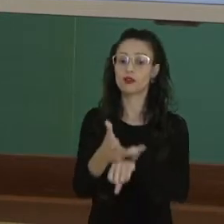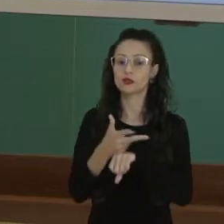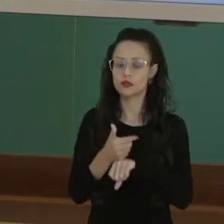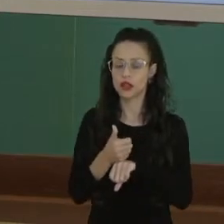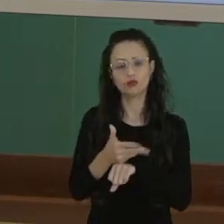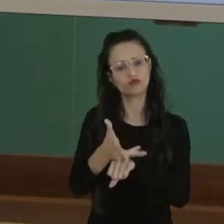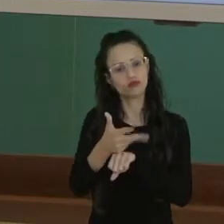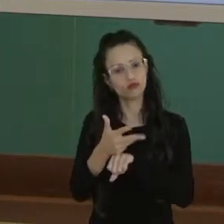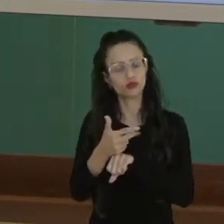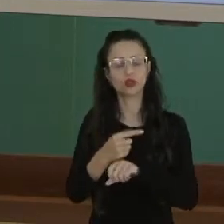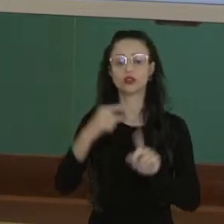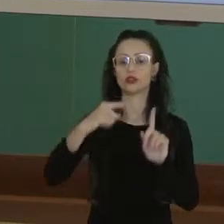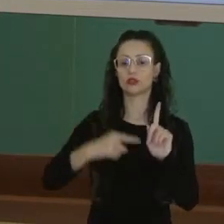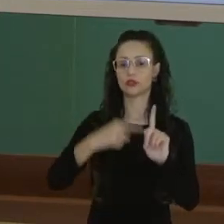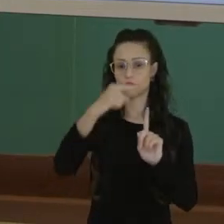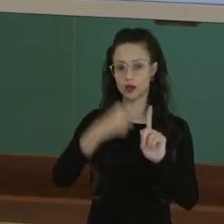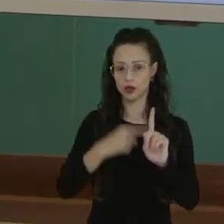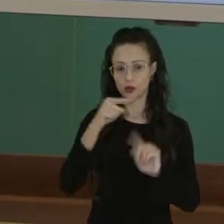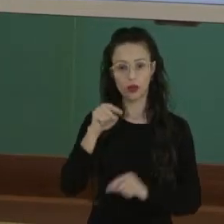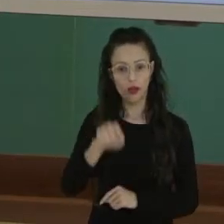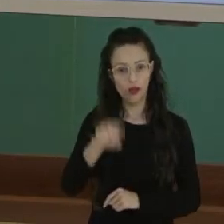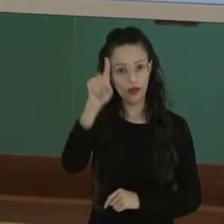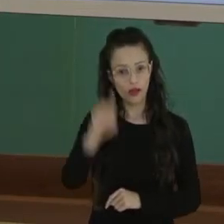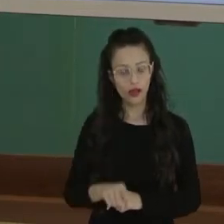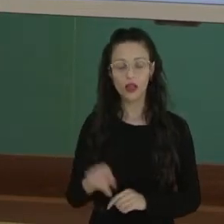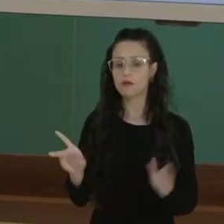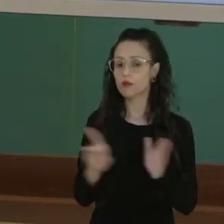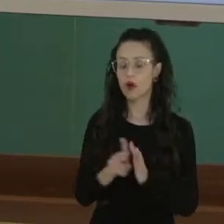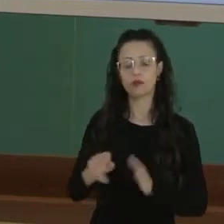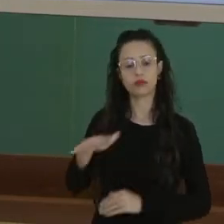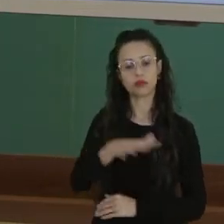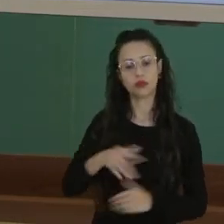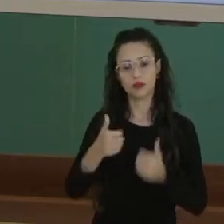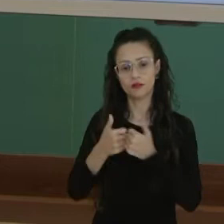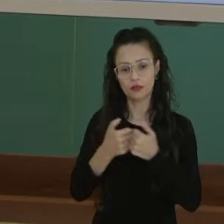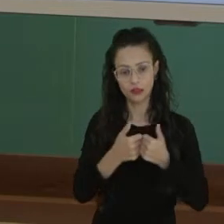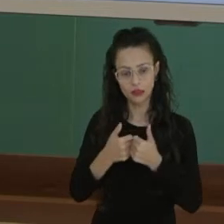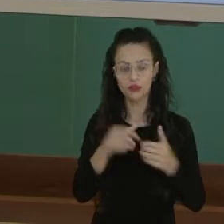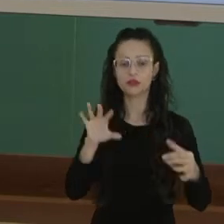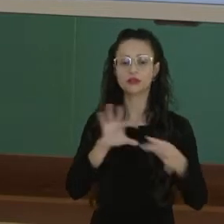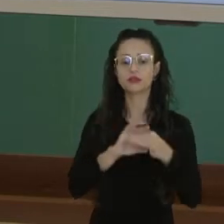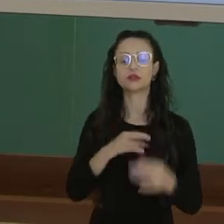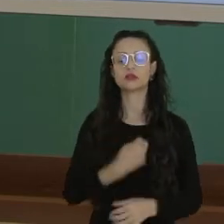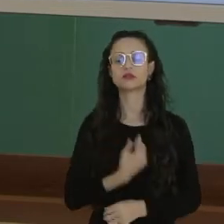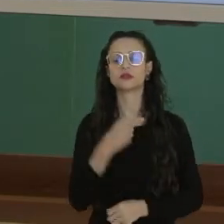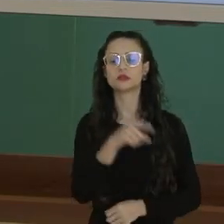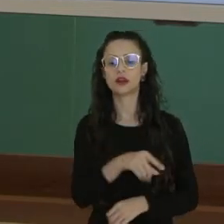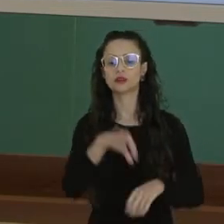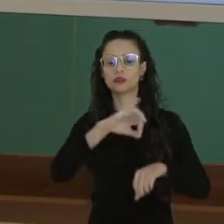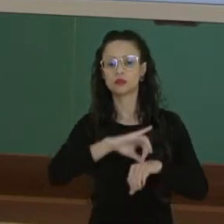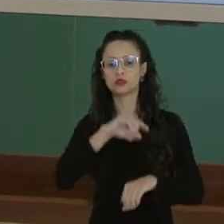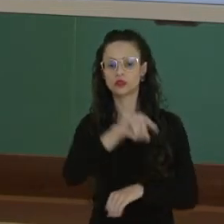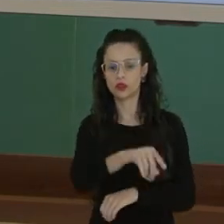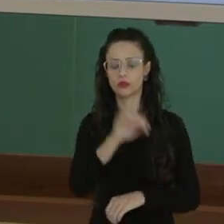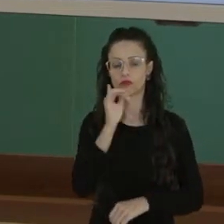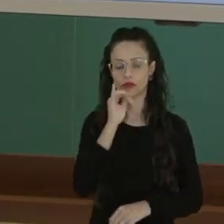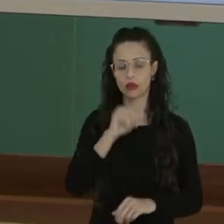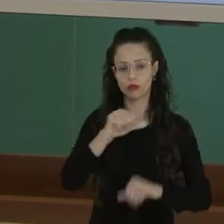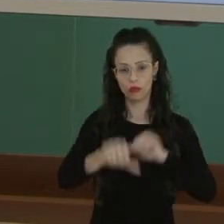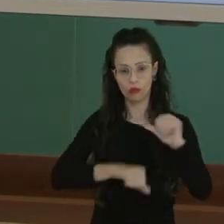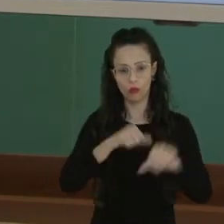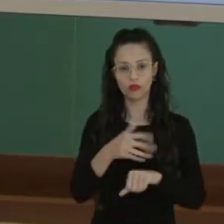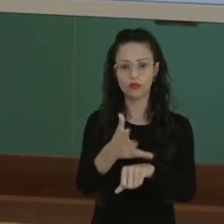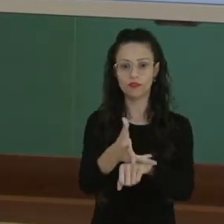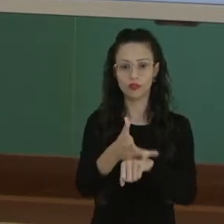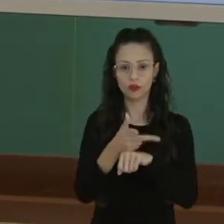a temperatura, isso são grandezas físicas que estão relacionadas ao seu estado. Ou seja, quando eu mudo, por exemplo, a